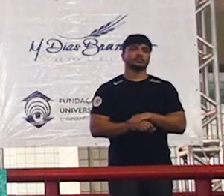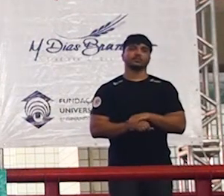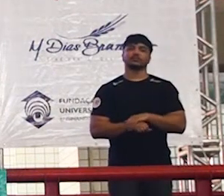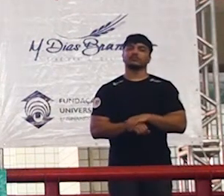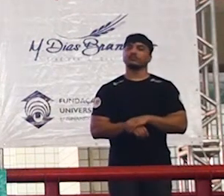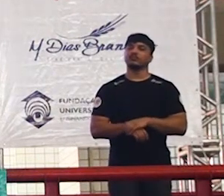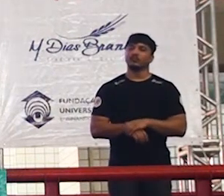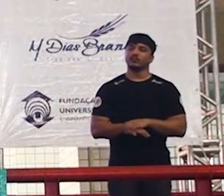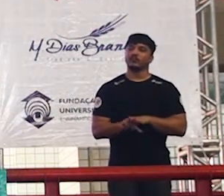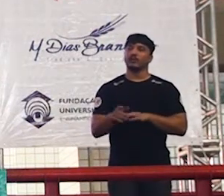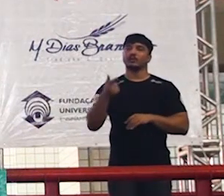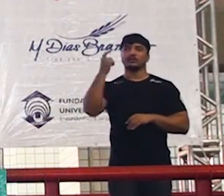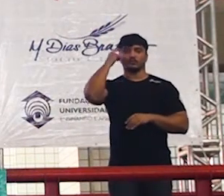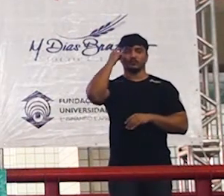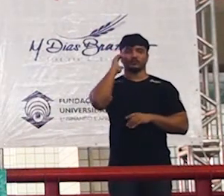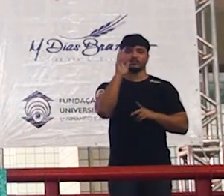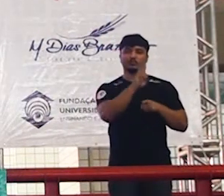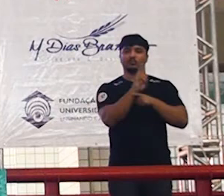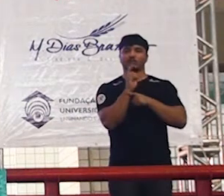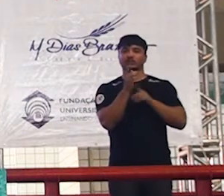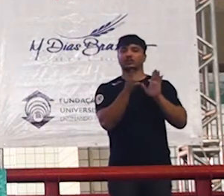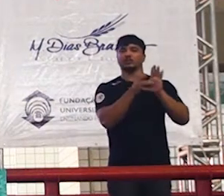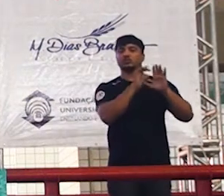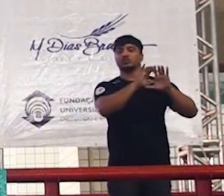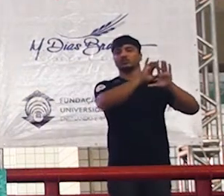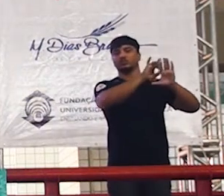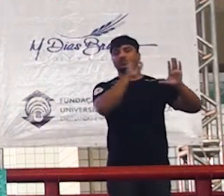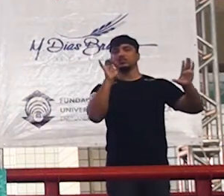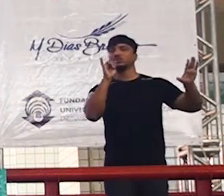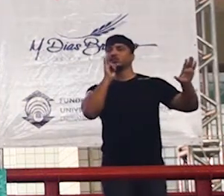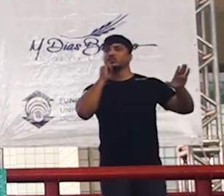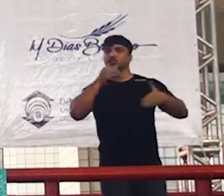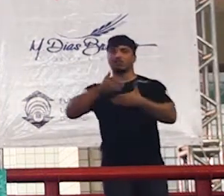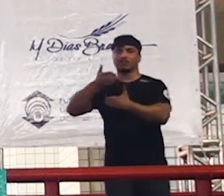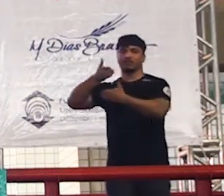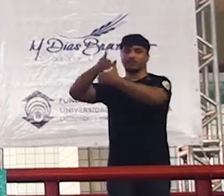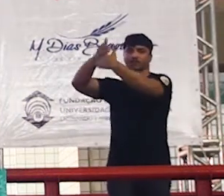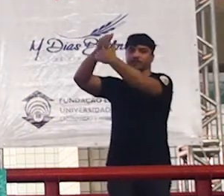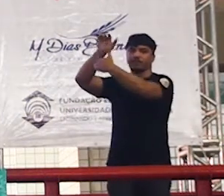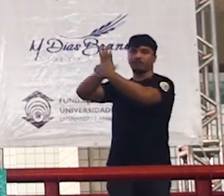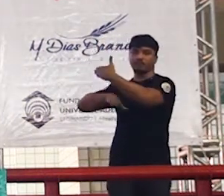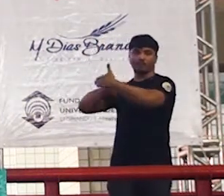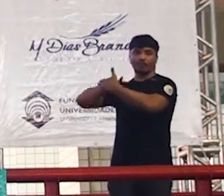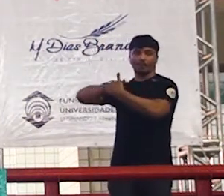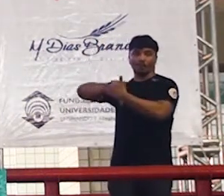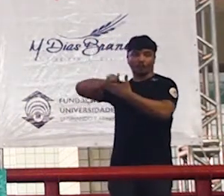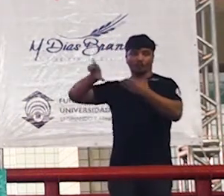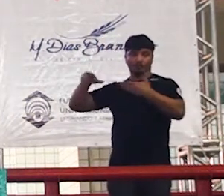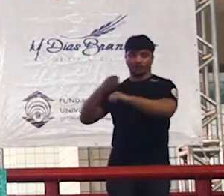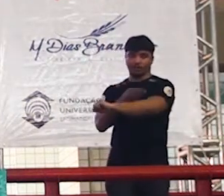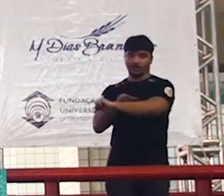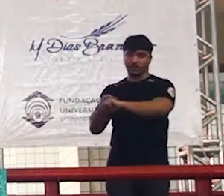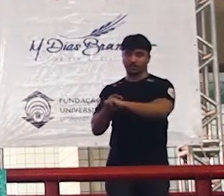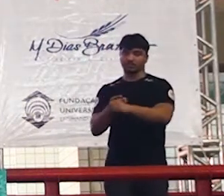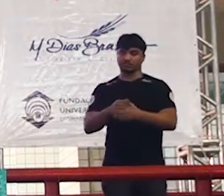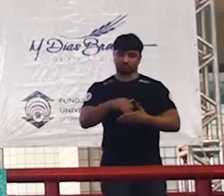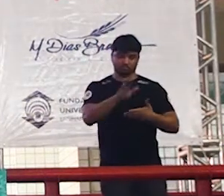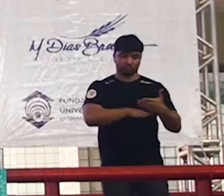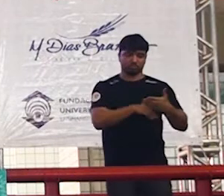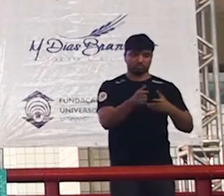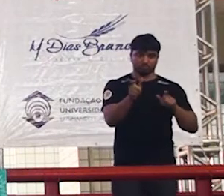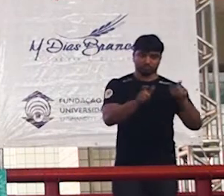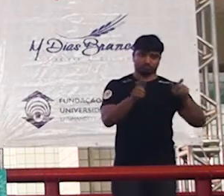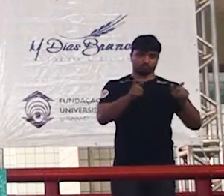fazer uma analogia para a gente entender. Eu pego uma parede em branco e pego 2 latas de tinta spray.